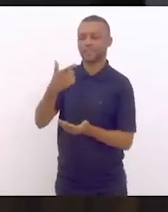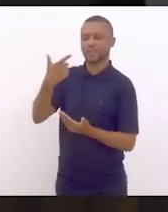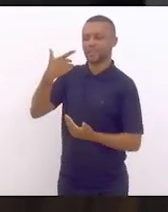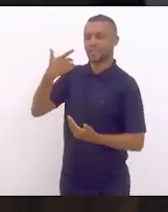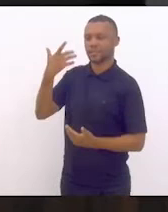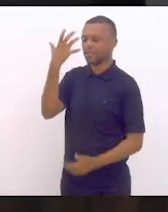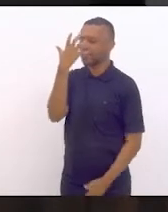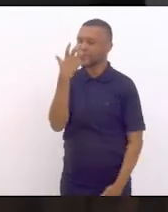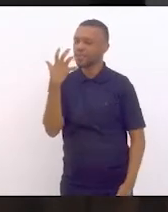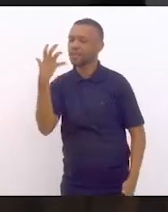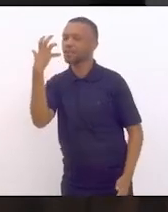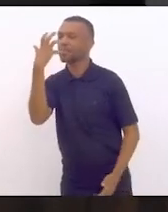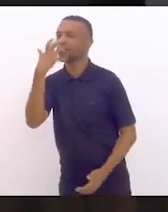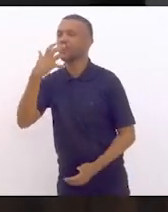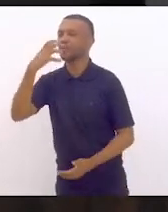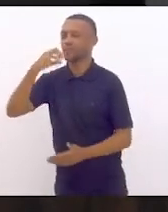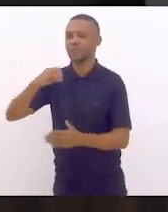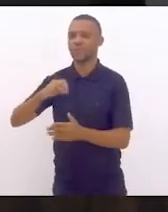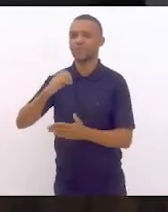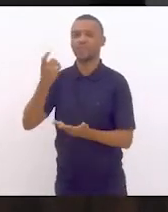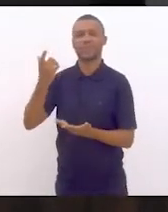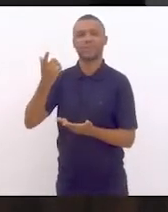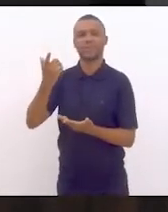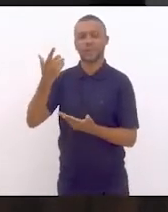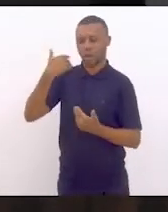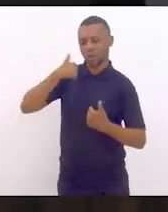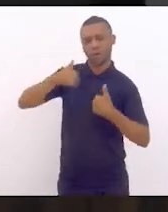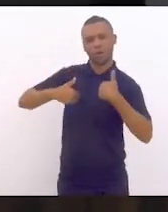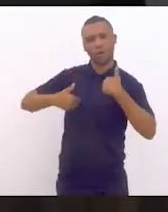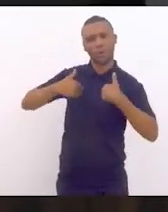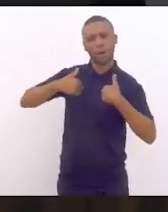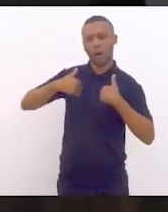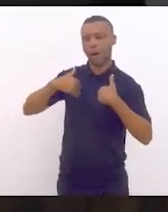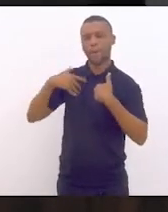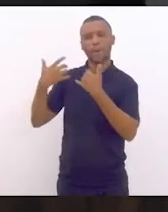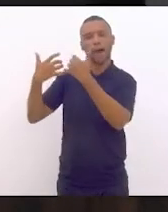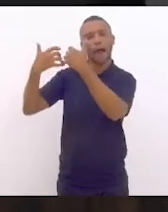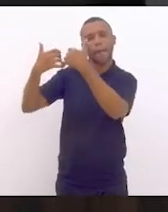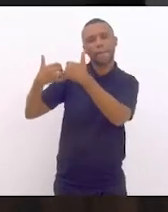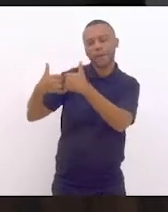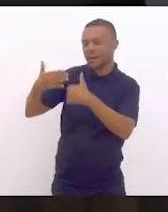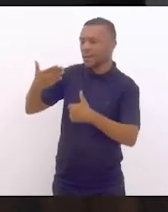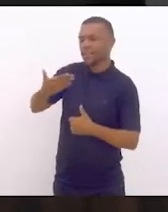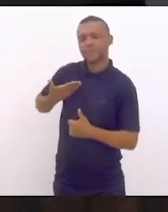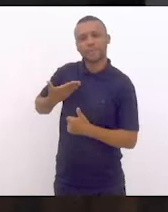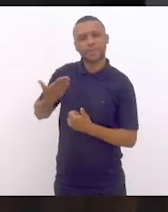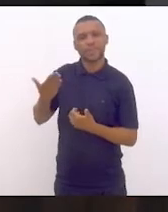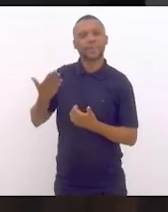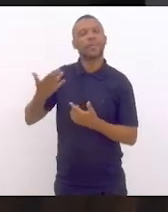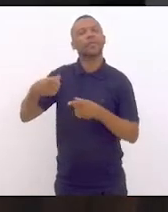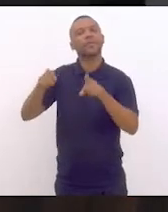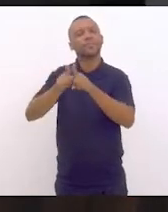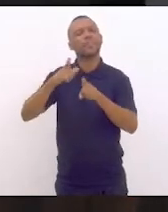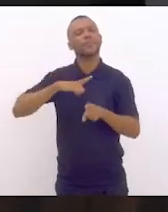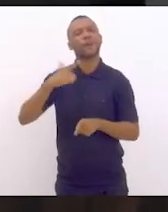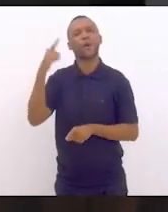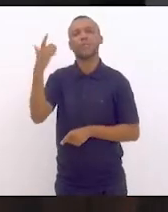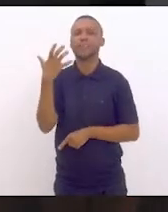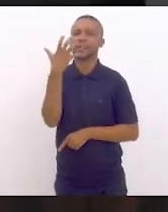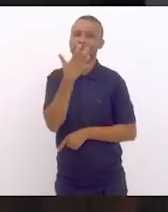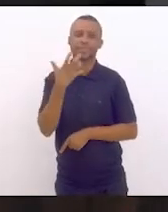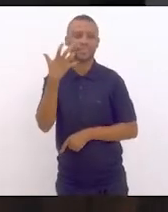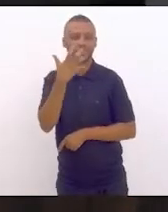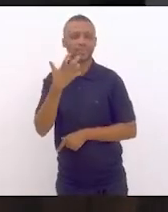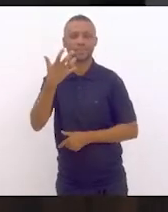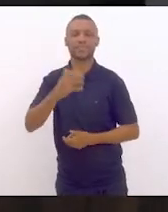em minhas mãos. São teu corpo, amante, amiga em minhas mãos. E tem a outra também, né?